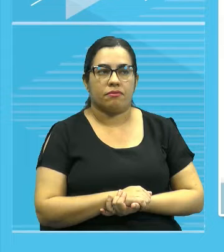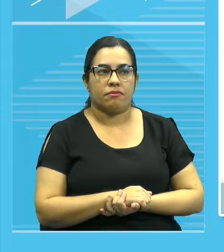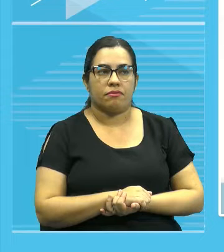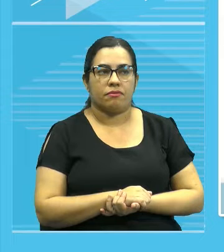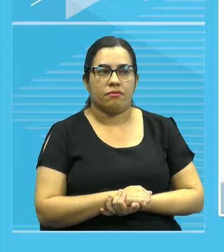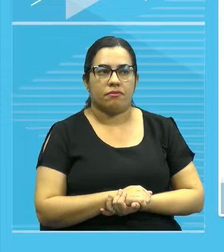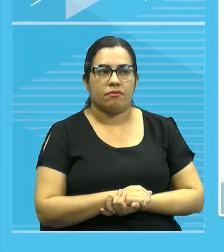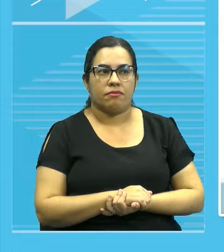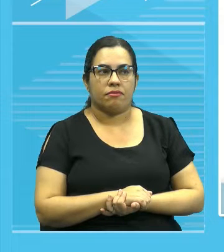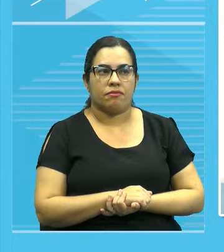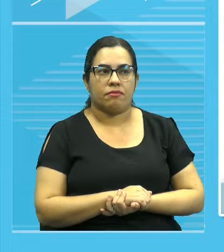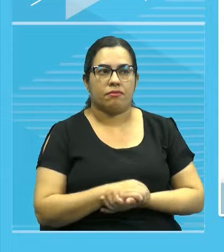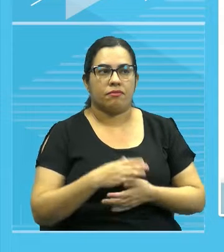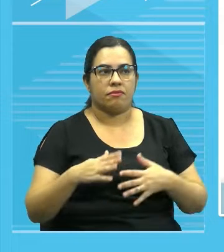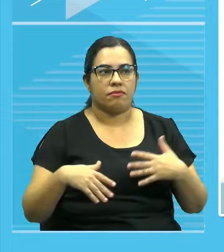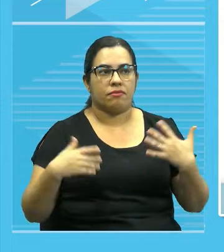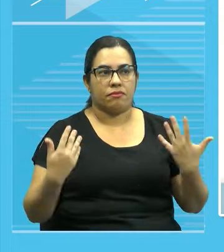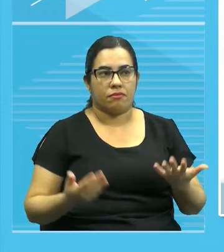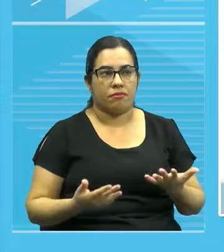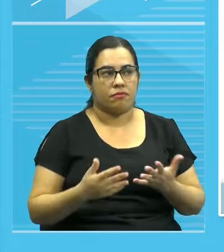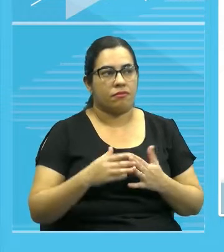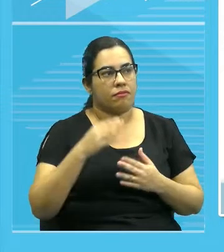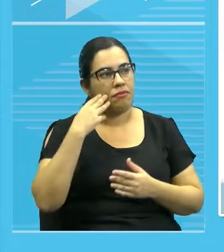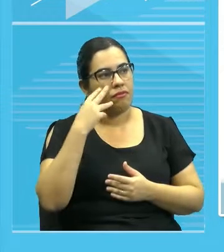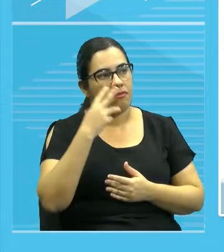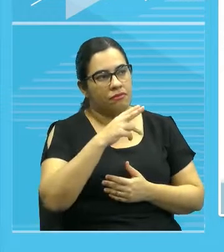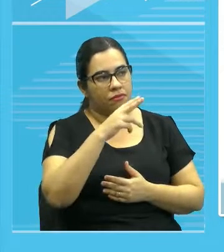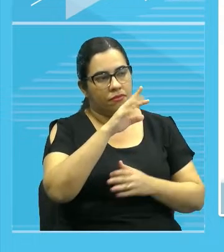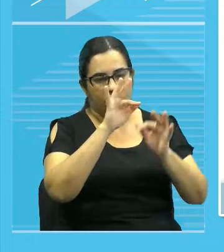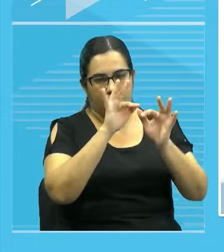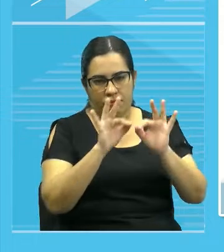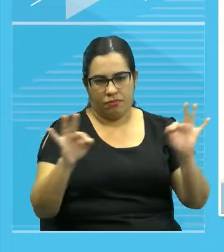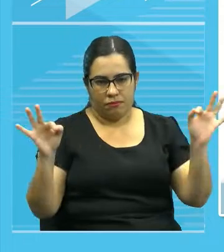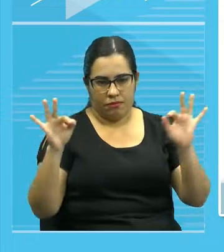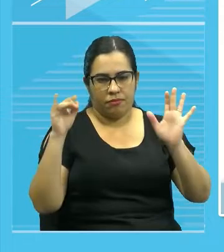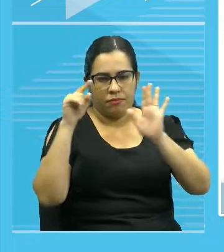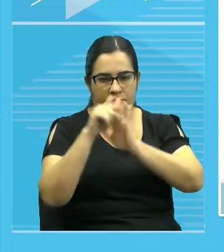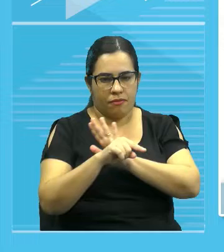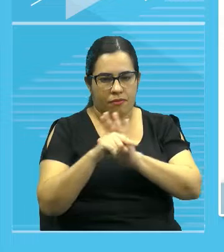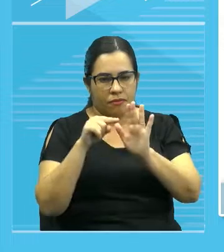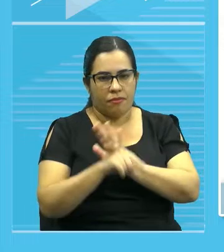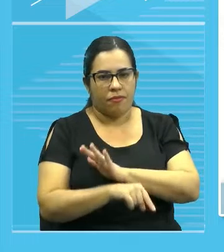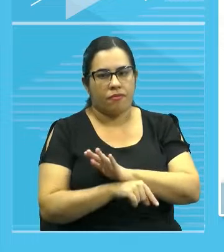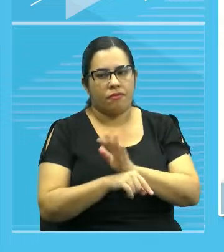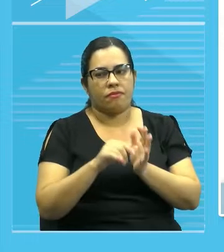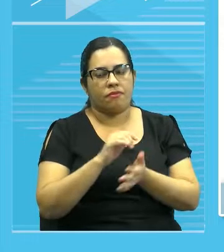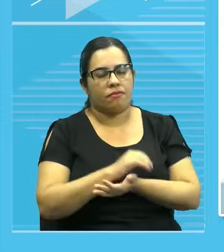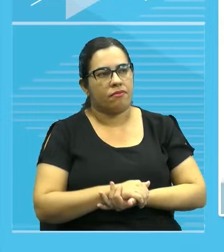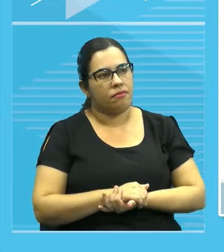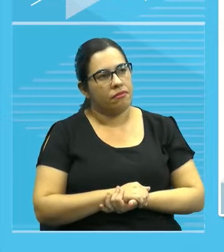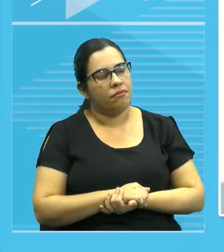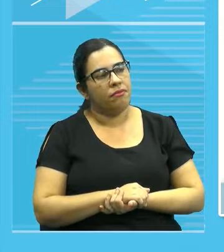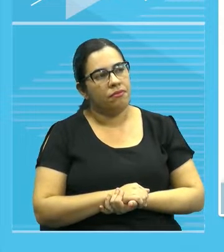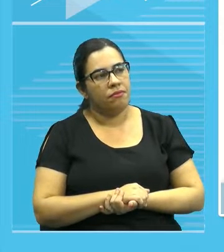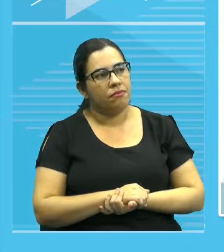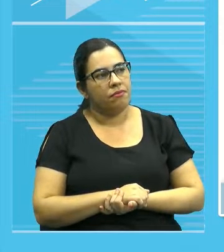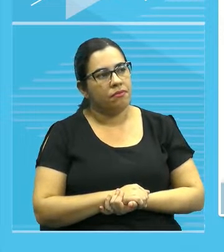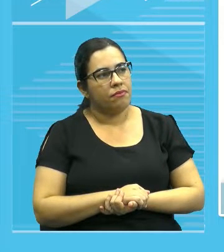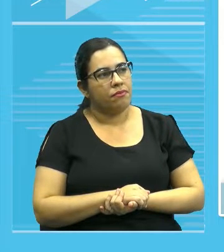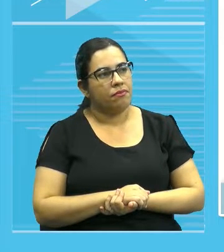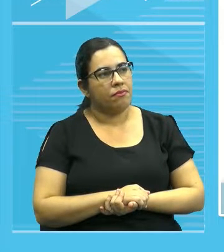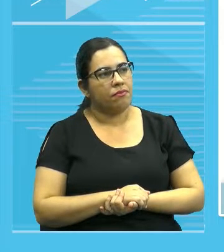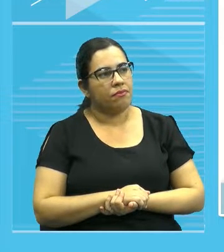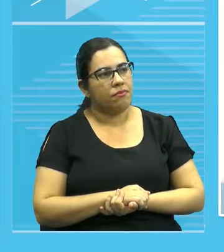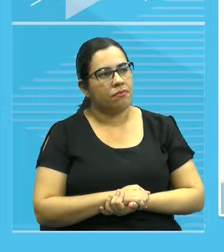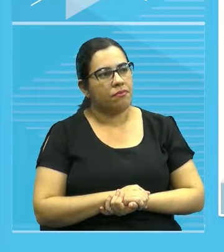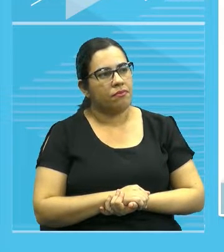lá Expression segunda conquista Informa a leitor que se está estabelecendo